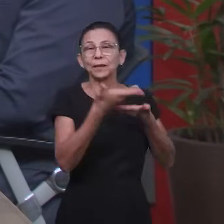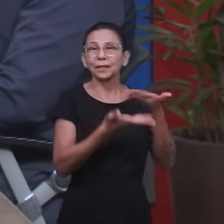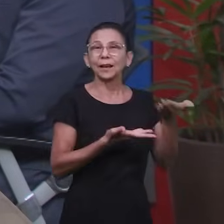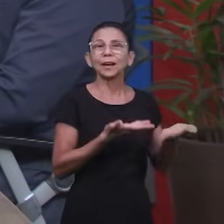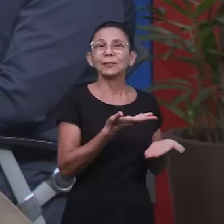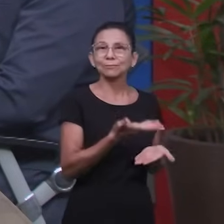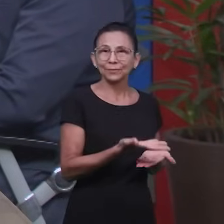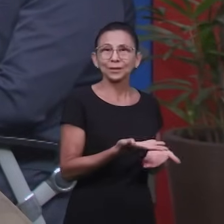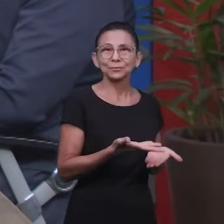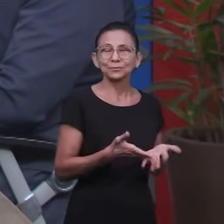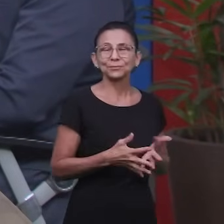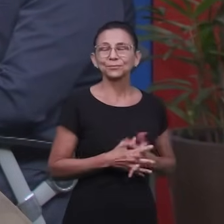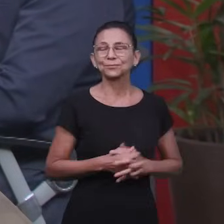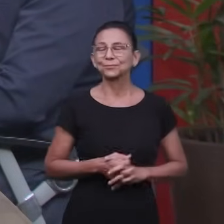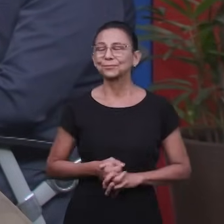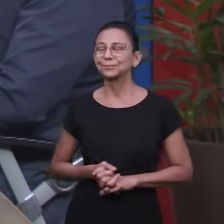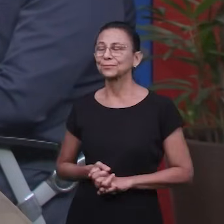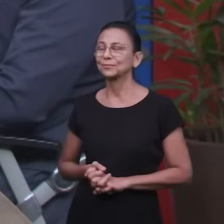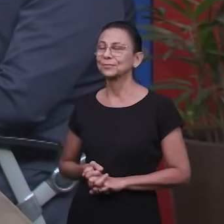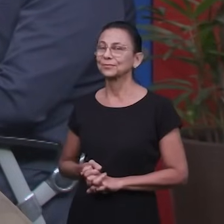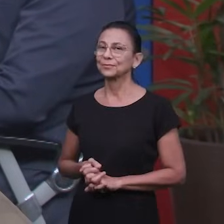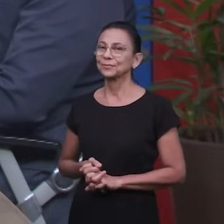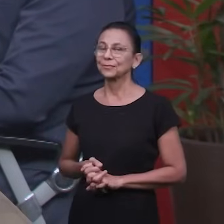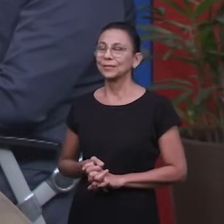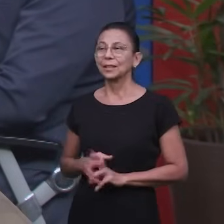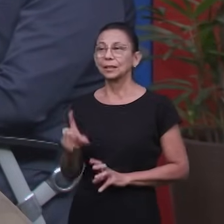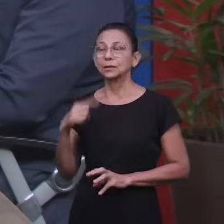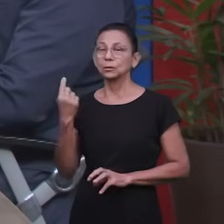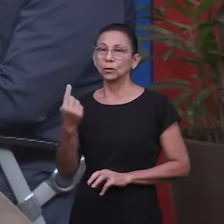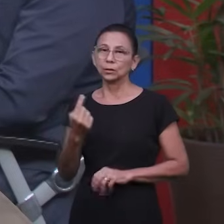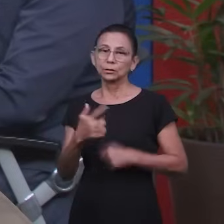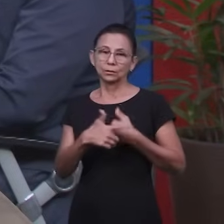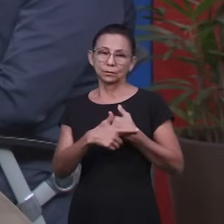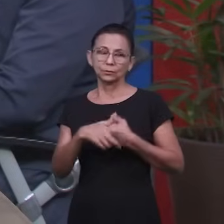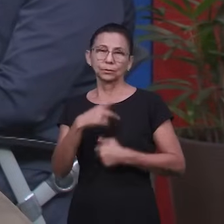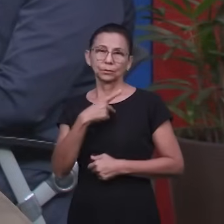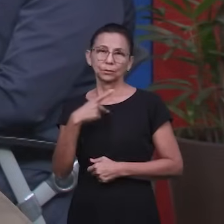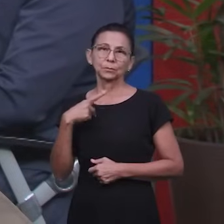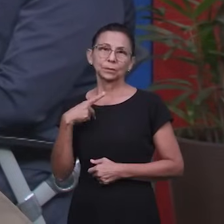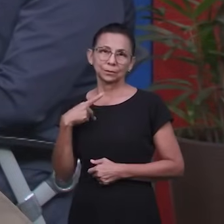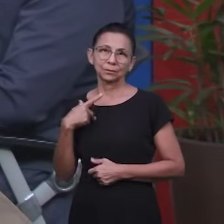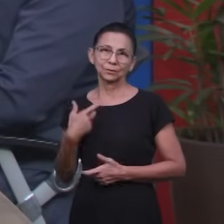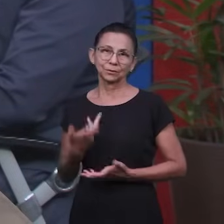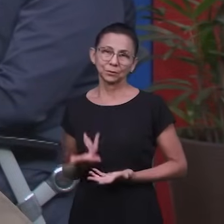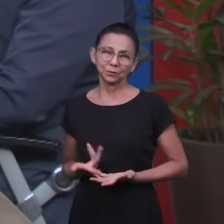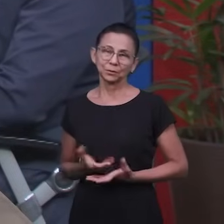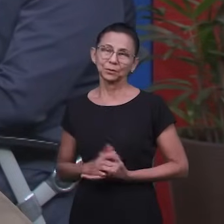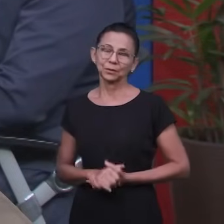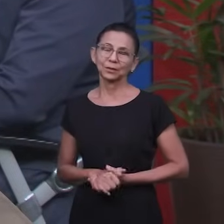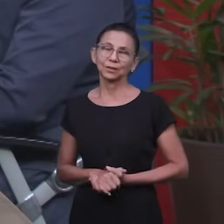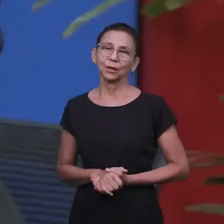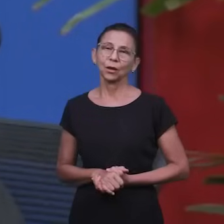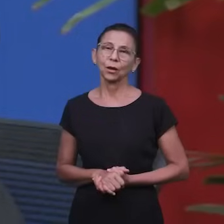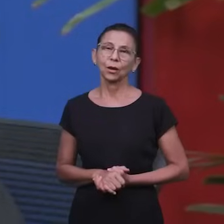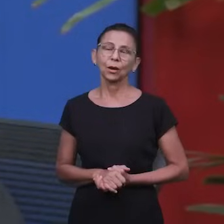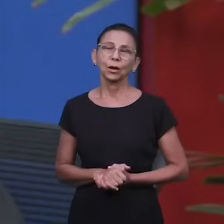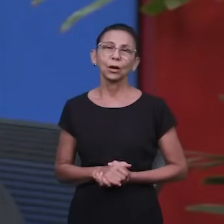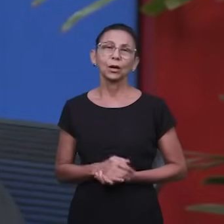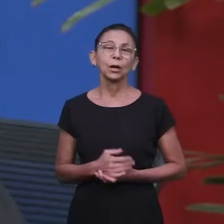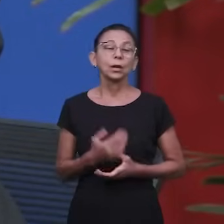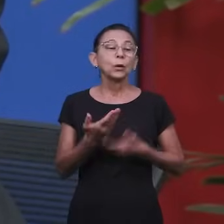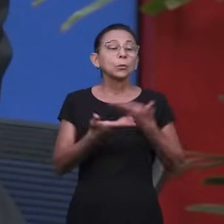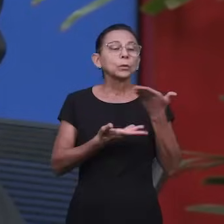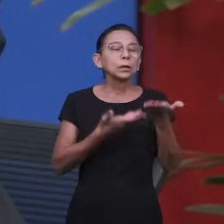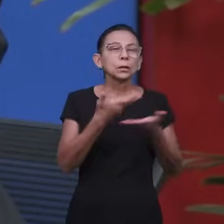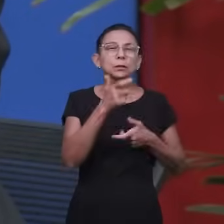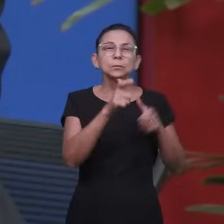né? De tratar como ovelha. E nós cremos num Deus Todo-Poderoso que pode todas as